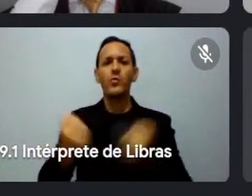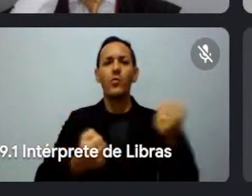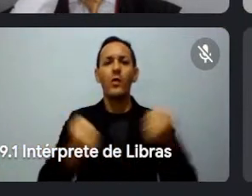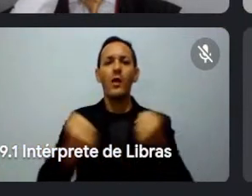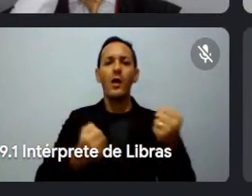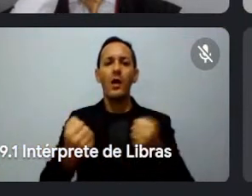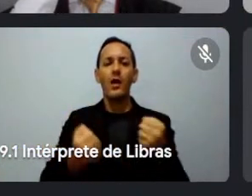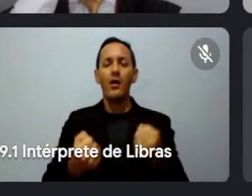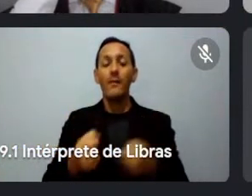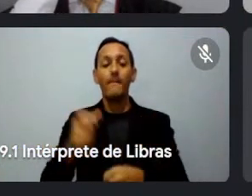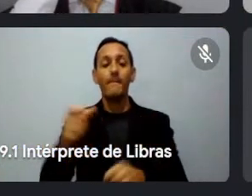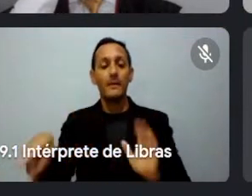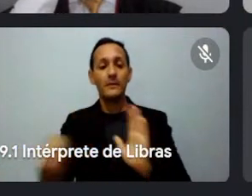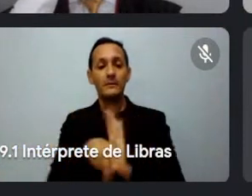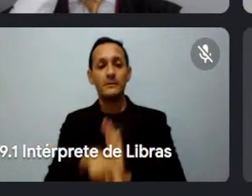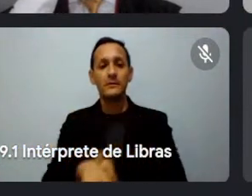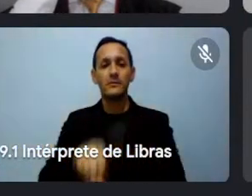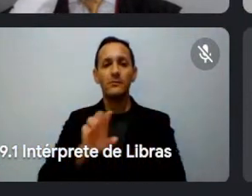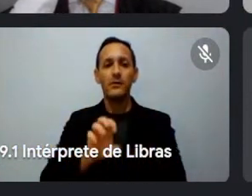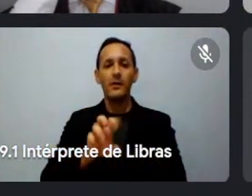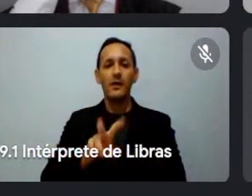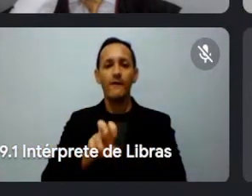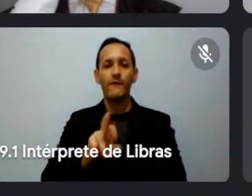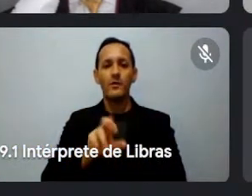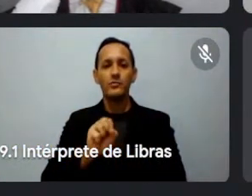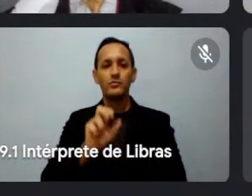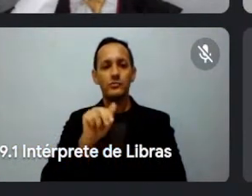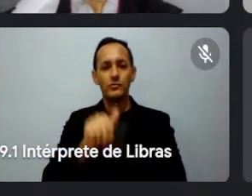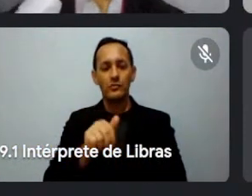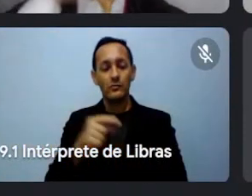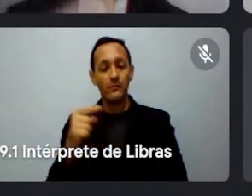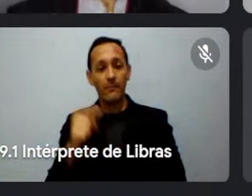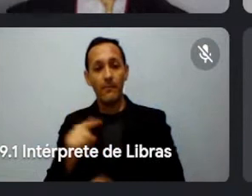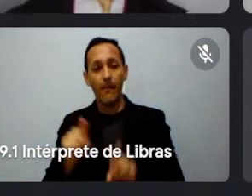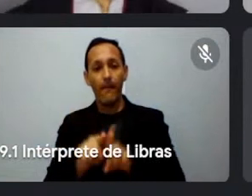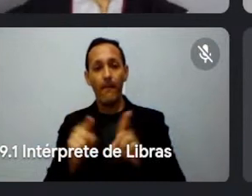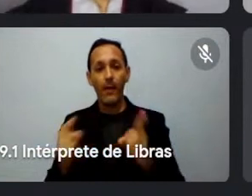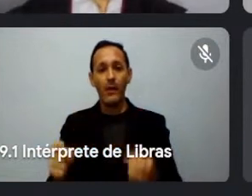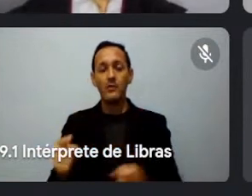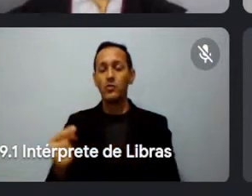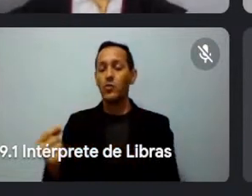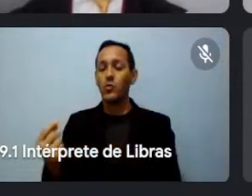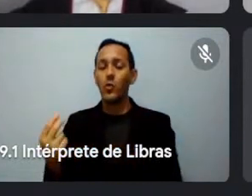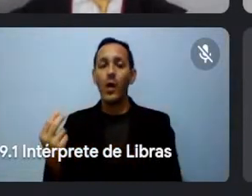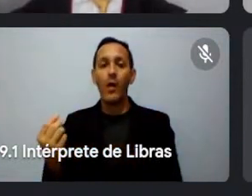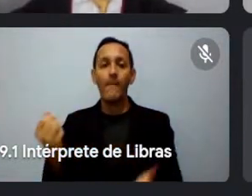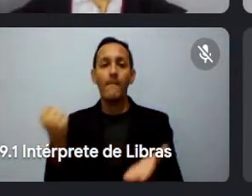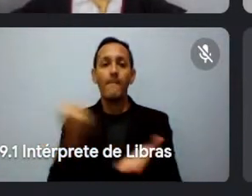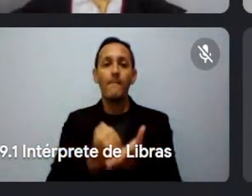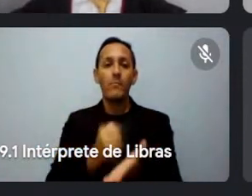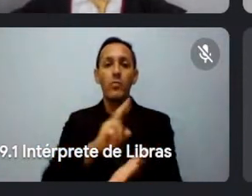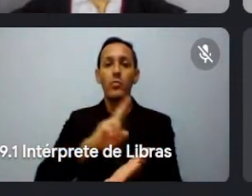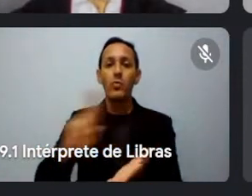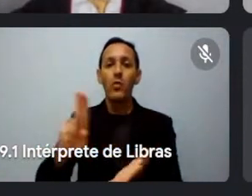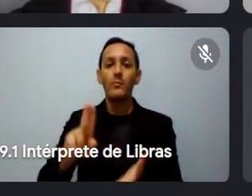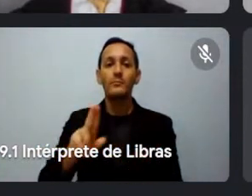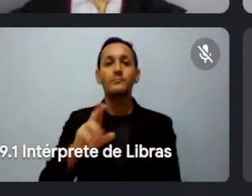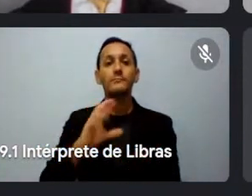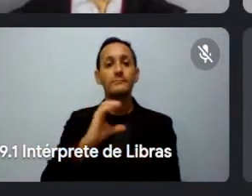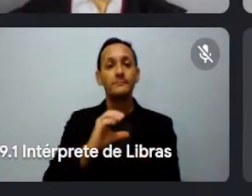do ueberson mais que não teria o nome dele o certificado o